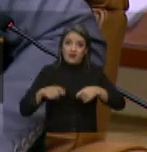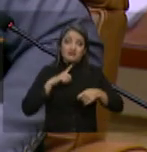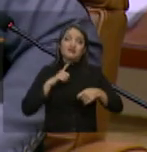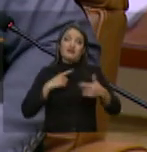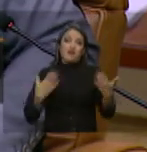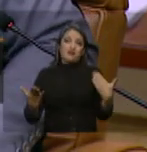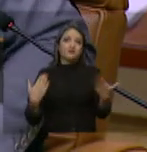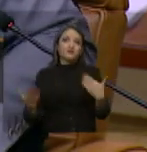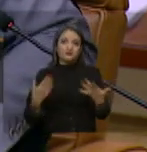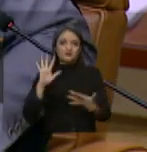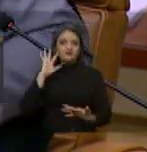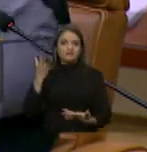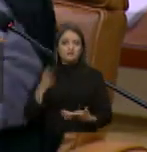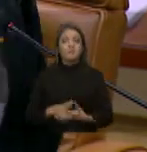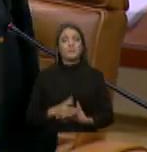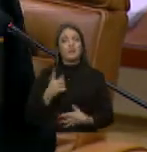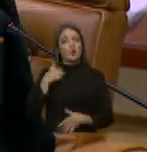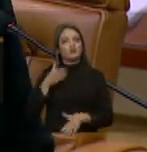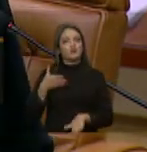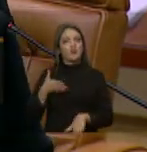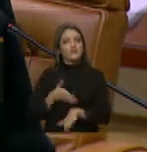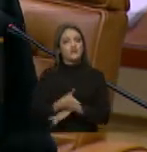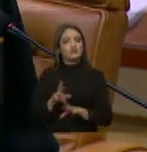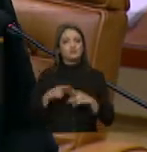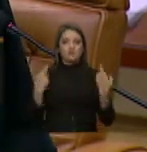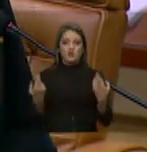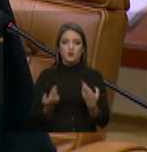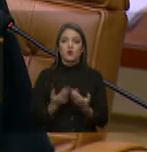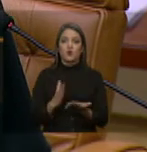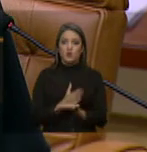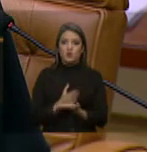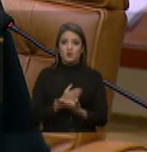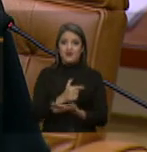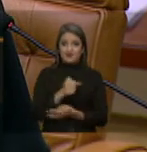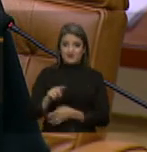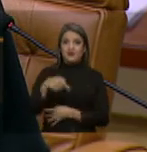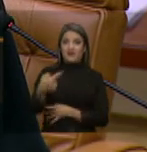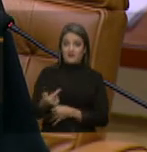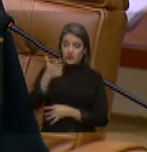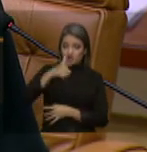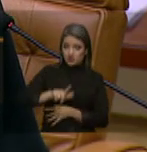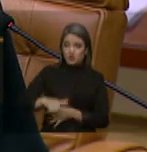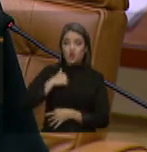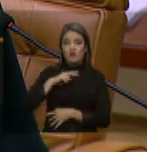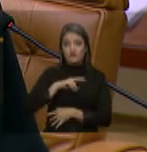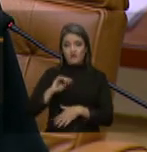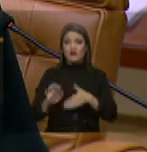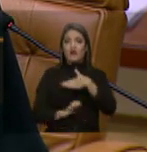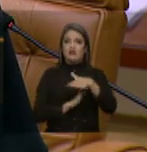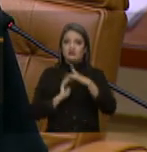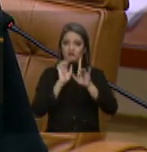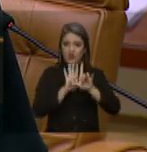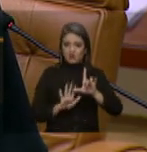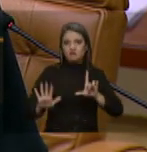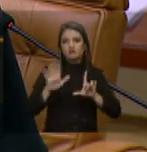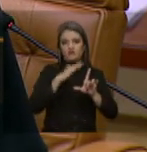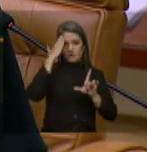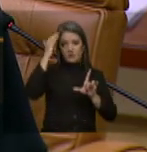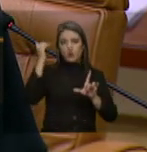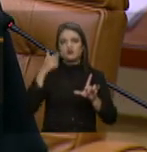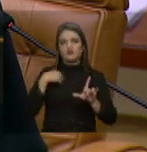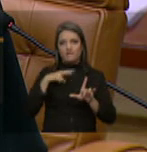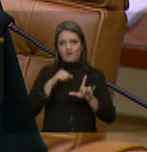em algumas reuniões que tive semana que vem novamente estarei com as plataformas com essas grandes empresas